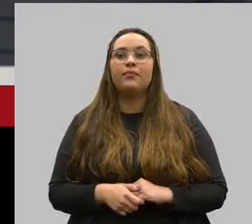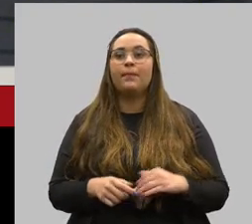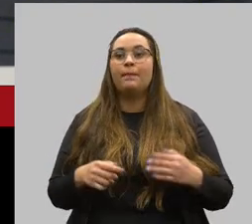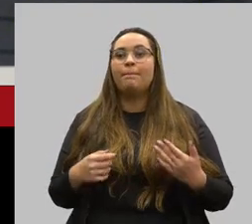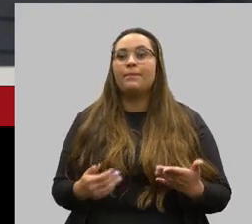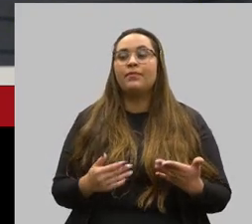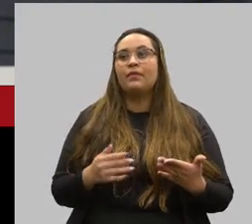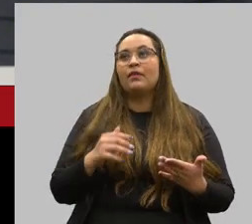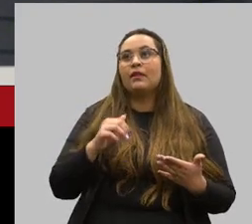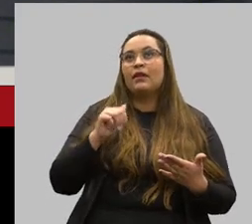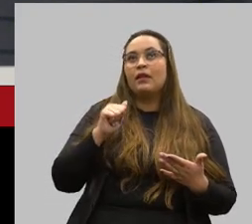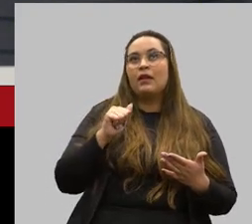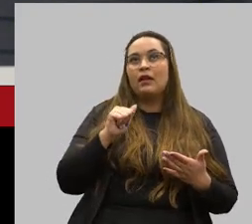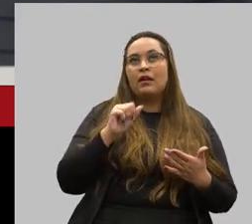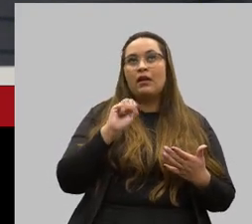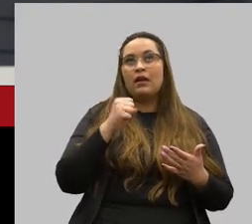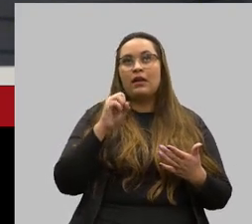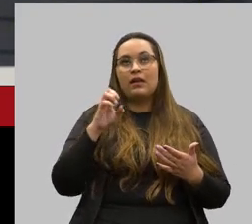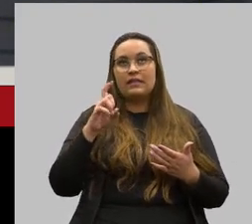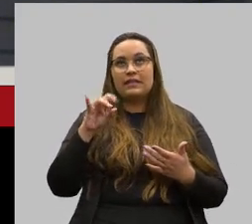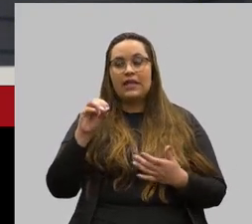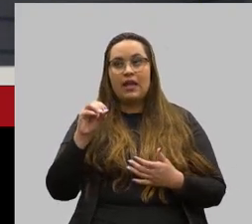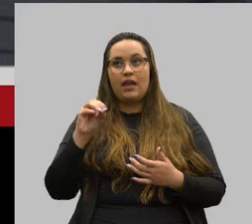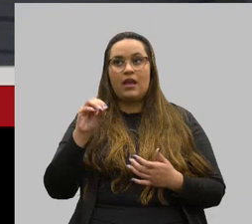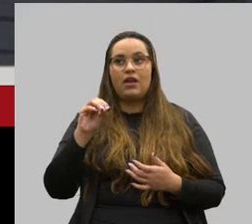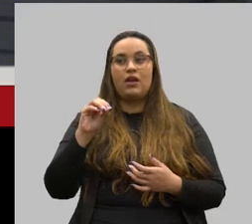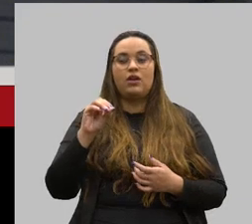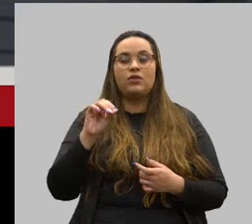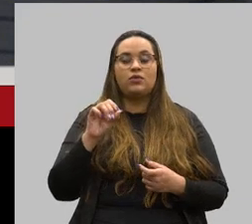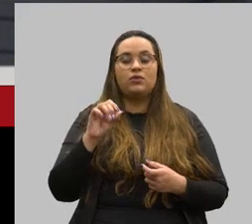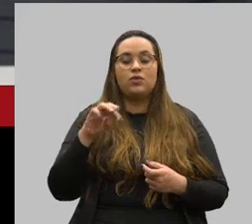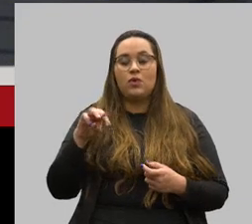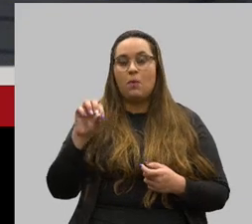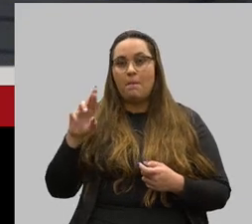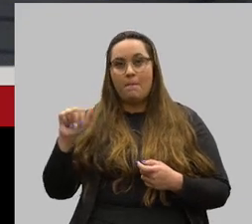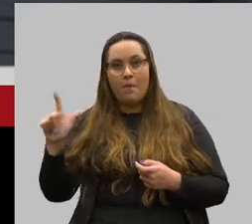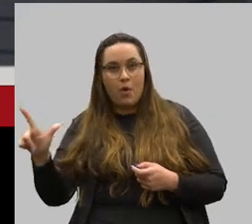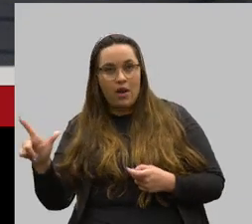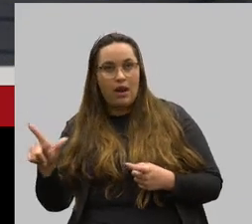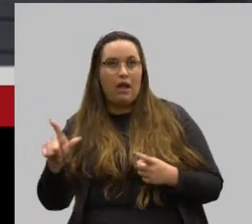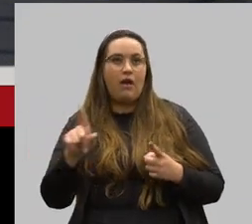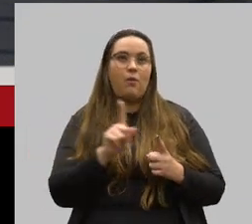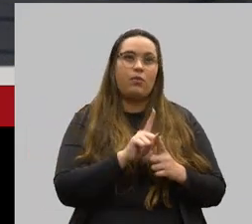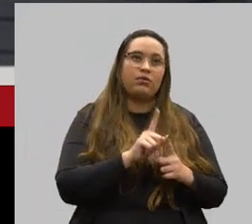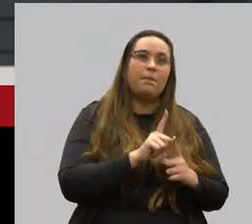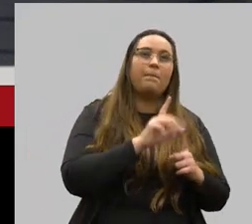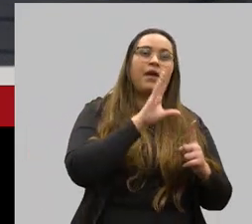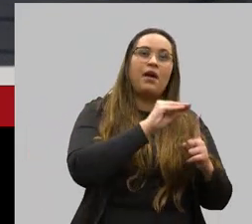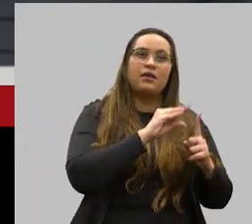séde moral e a séde sexual eh nós temos que para criação de uma